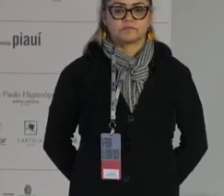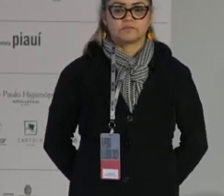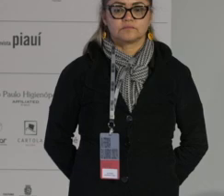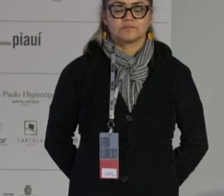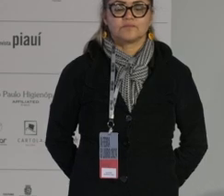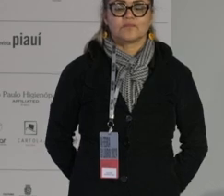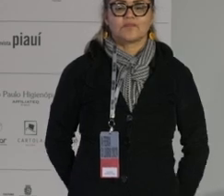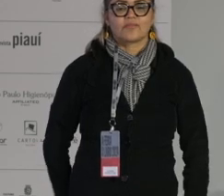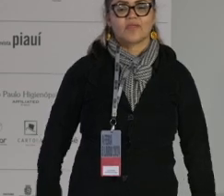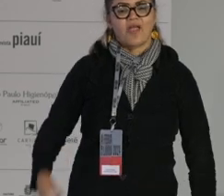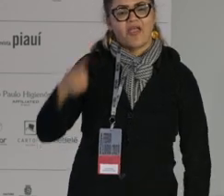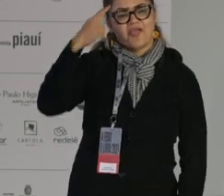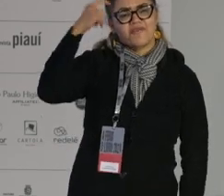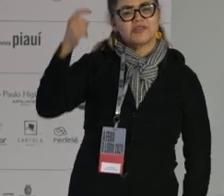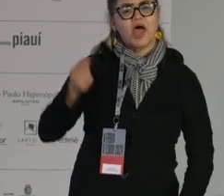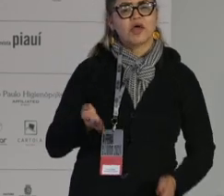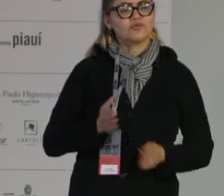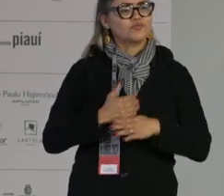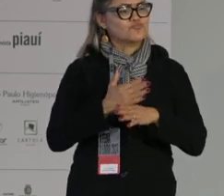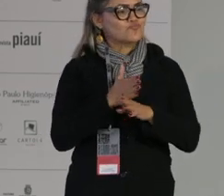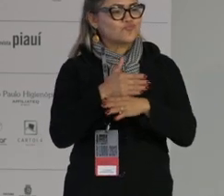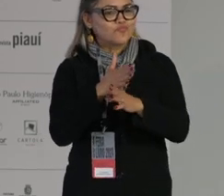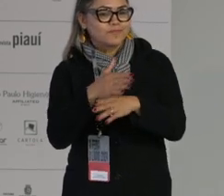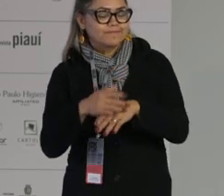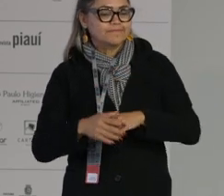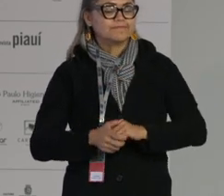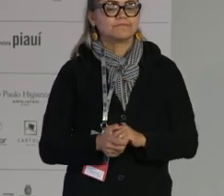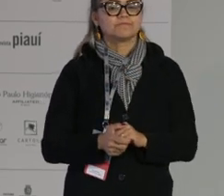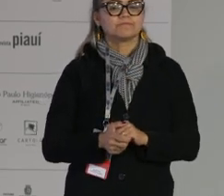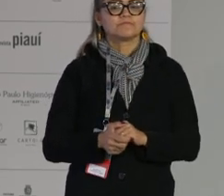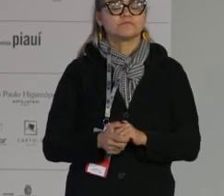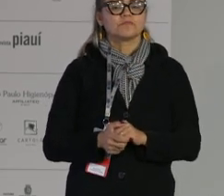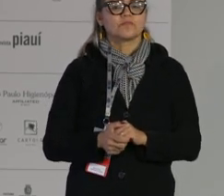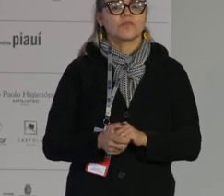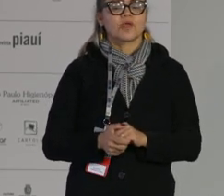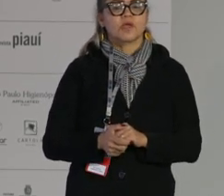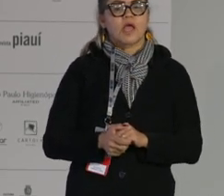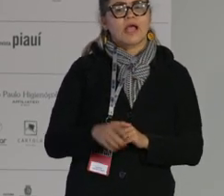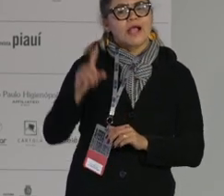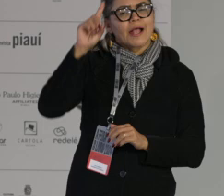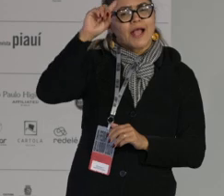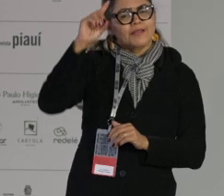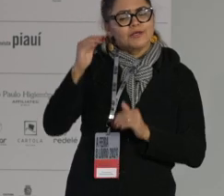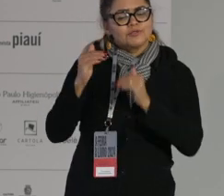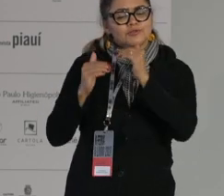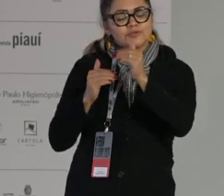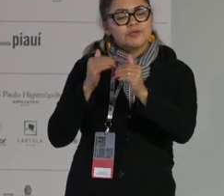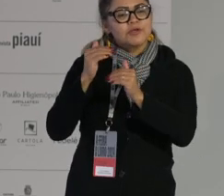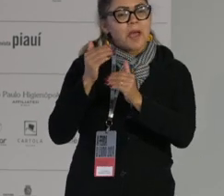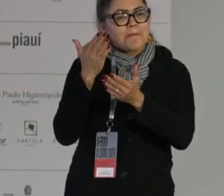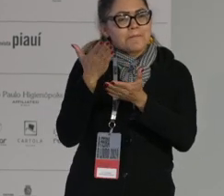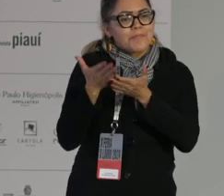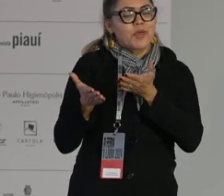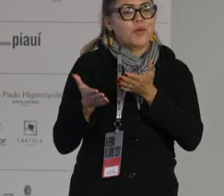É, Inventário dos Perdidos. Perco um pouquinho a cada dia. Elizabeth B.